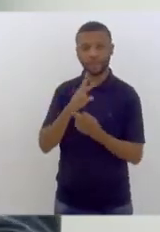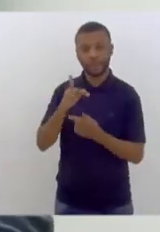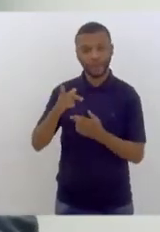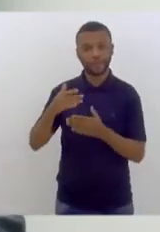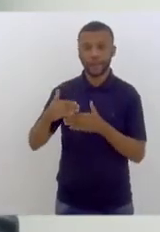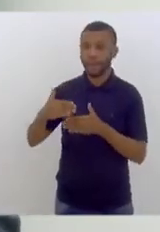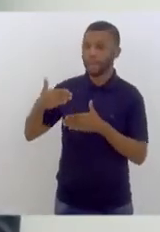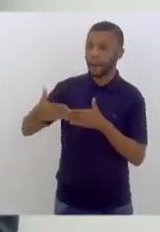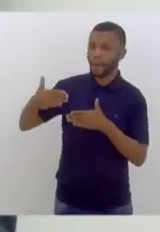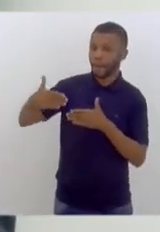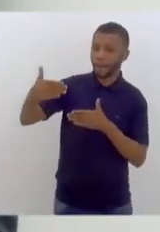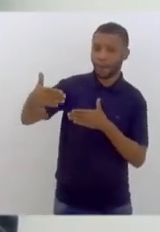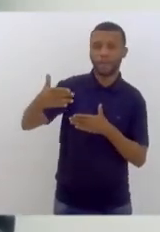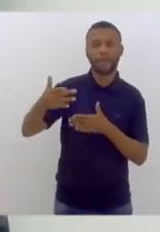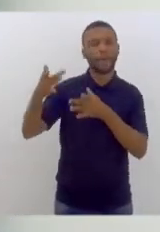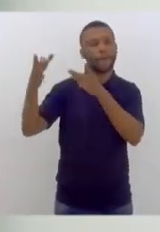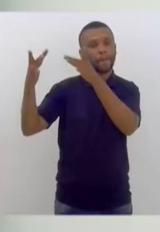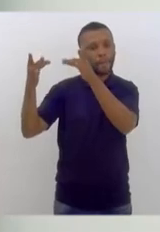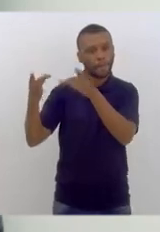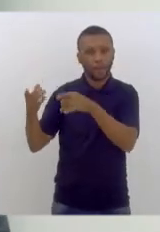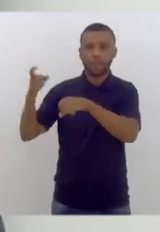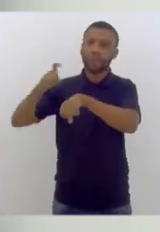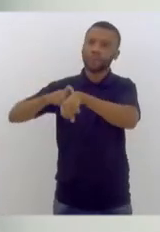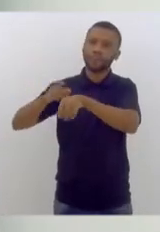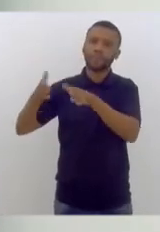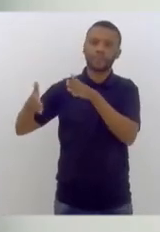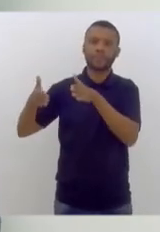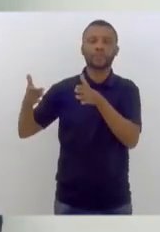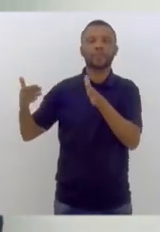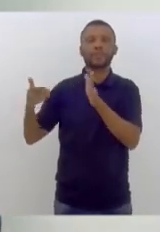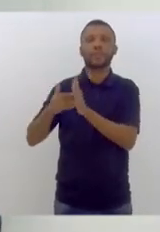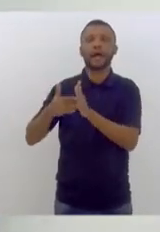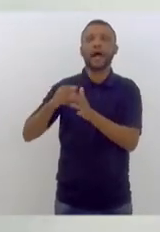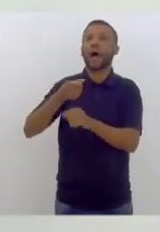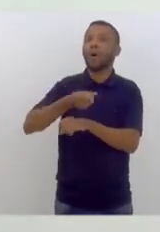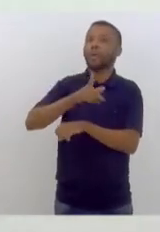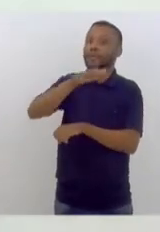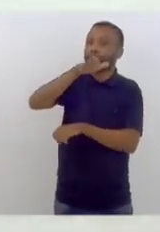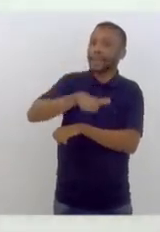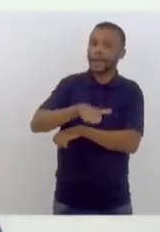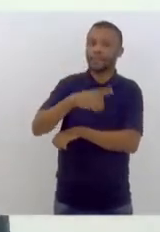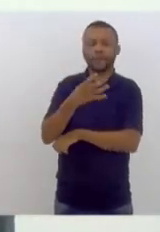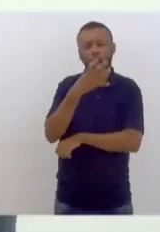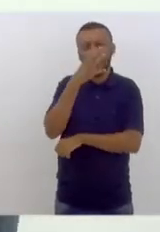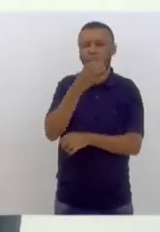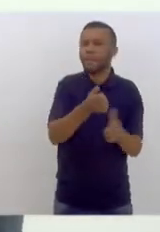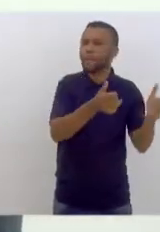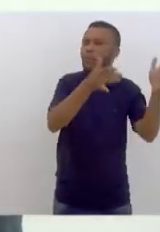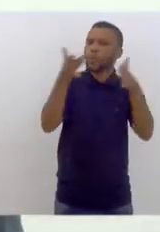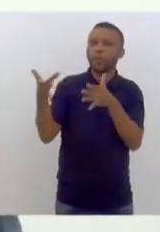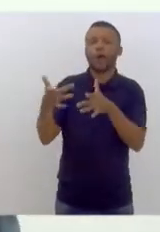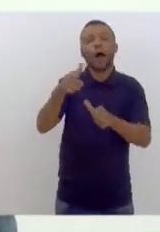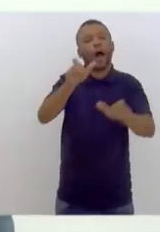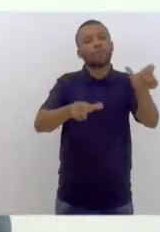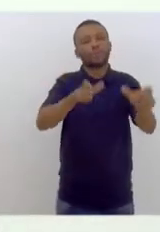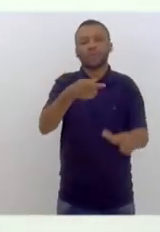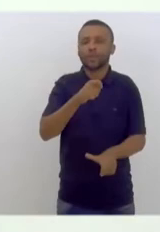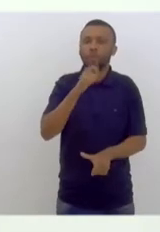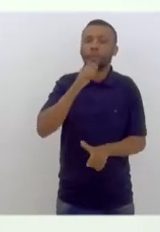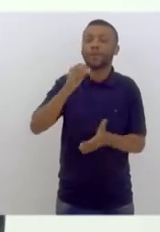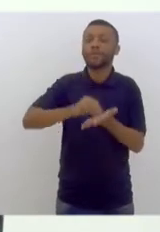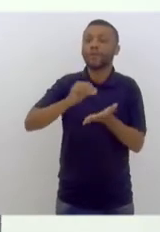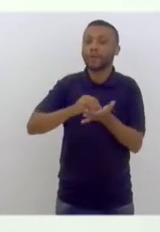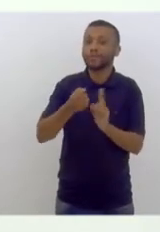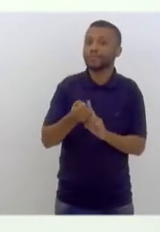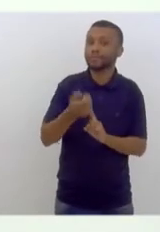aqui mais ainda algum tempo, proponho que seja pelo menos até as 13 horas, para a gente poder ouvir os atores que ainda não se colocaram, e